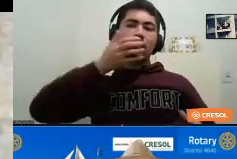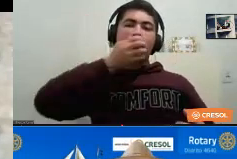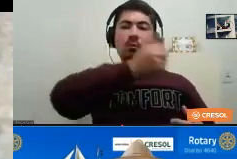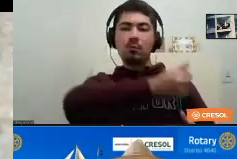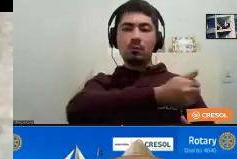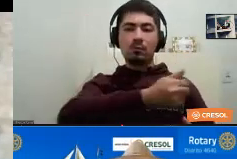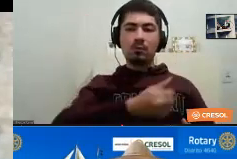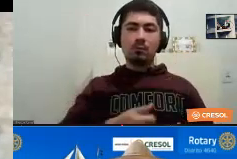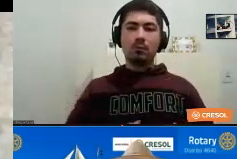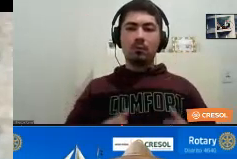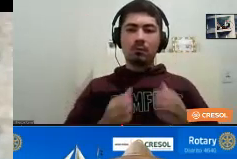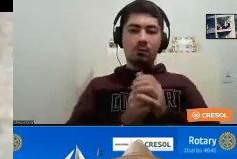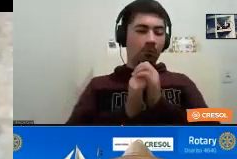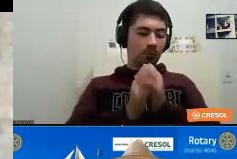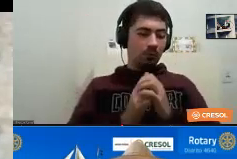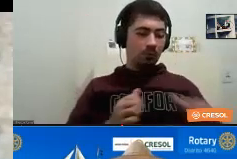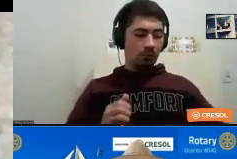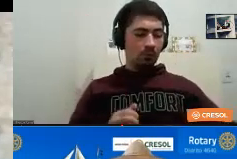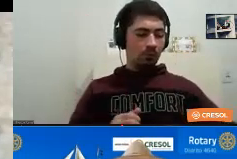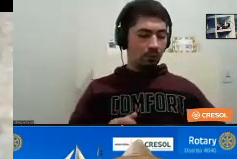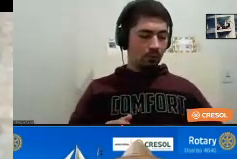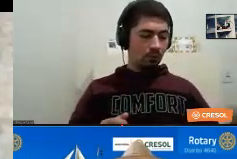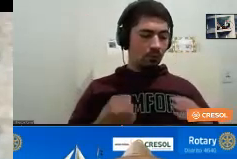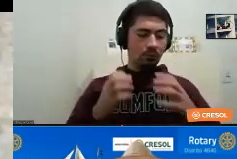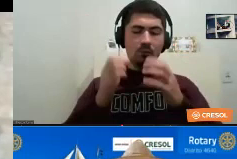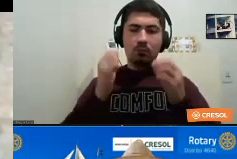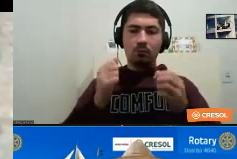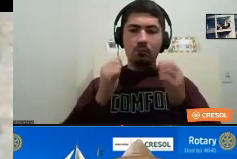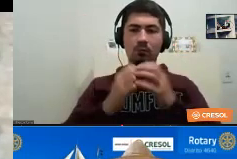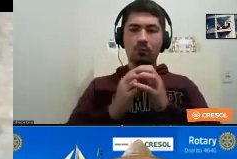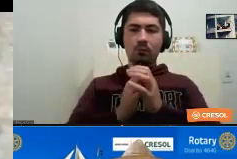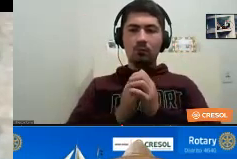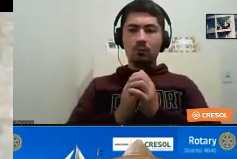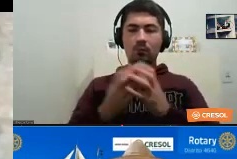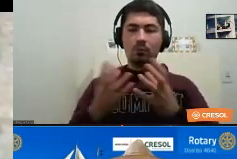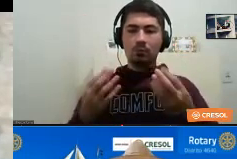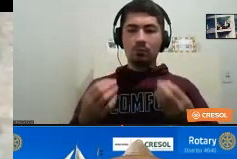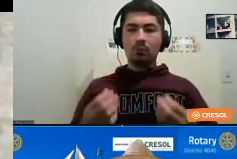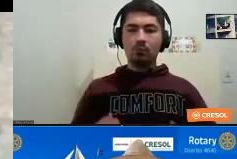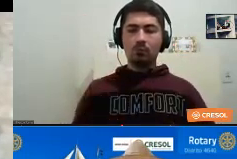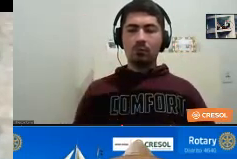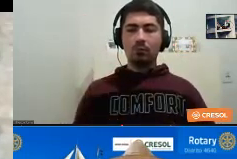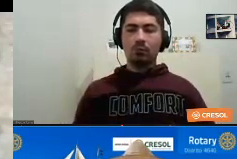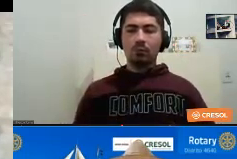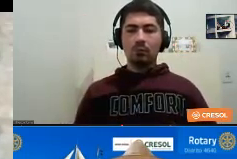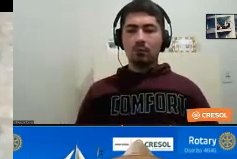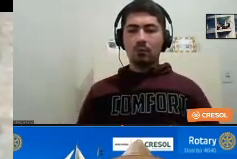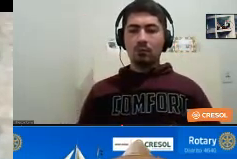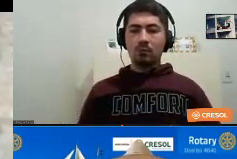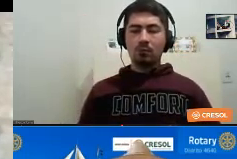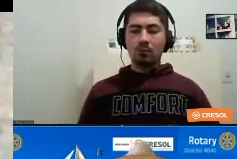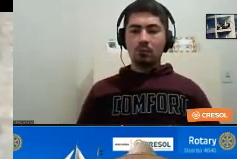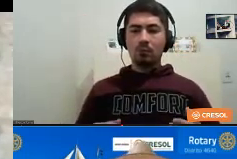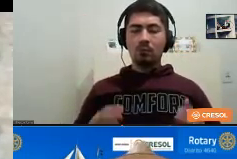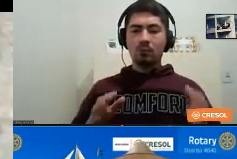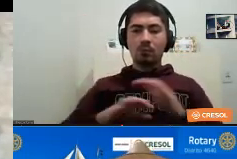Rezamos muito, muitos Pai Nossos. Sabemos que, na hora do incêndio, só Deus pode